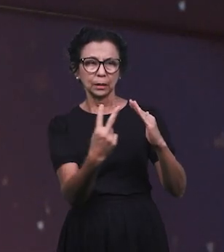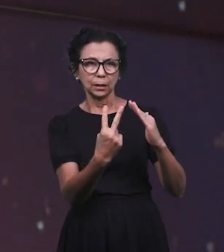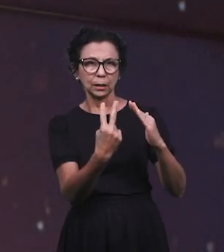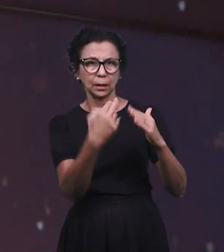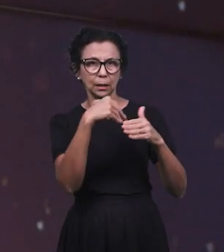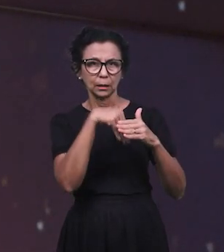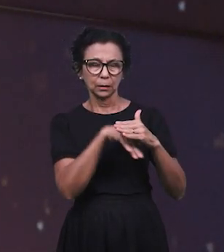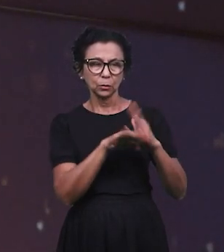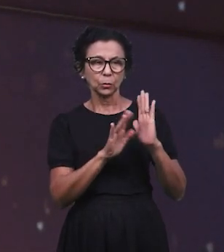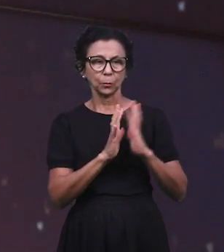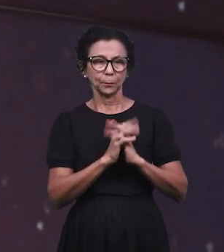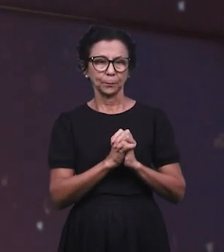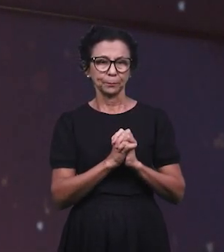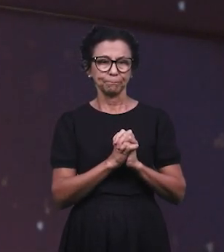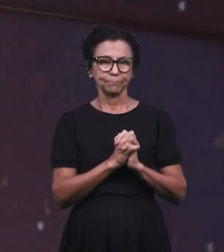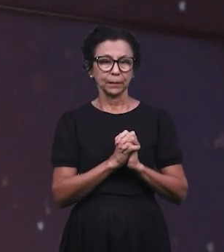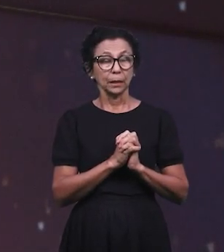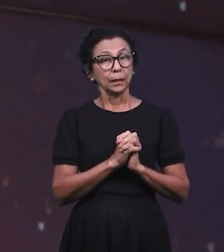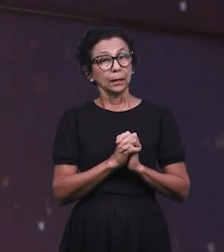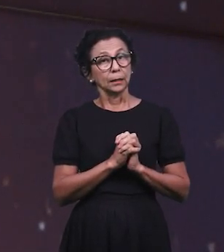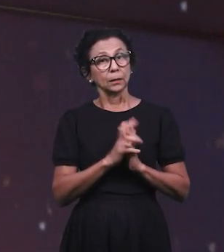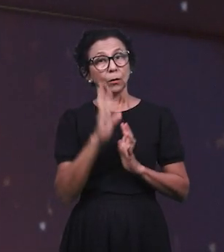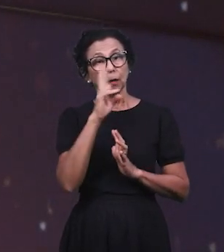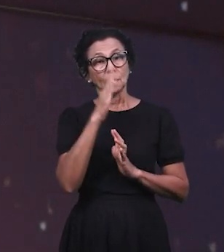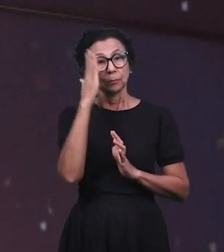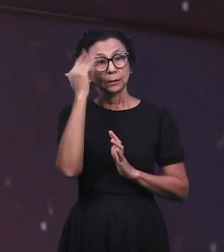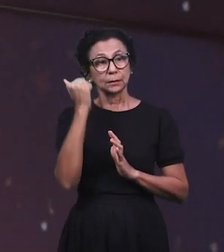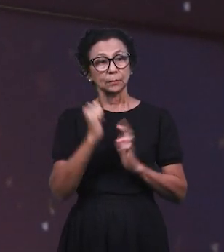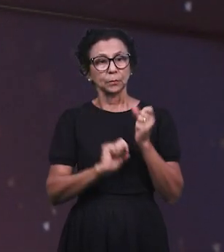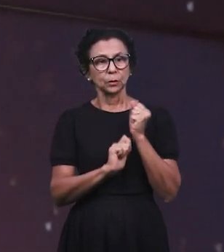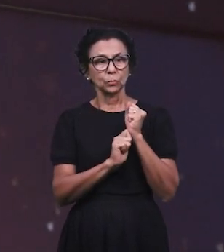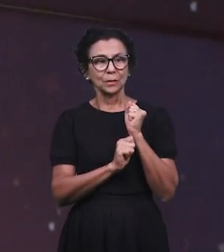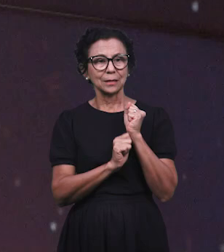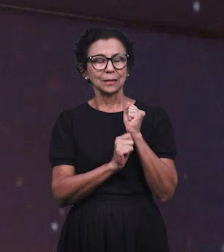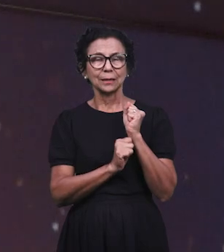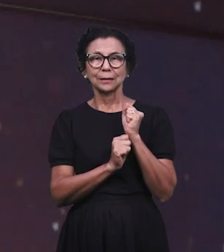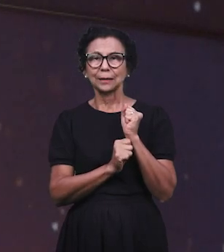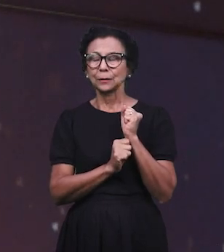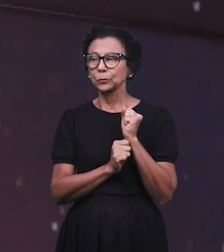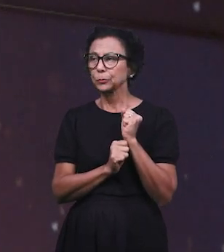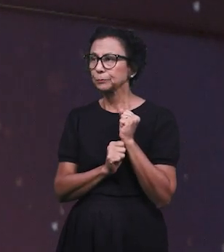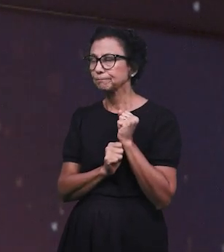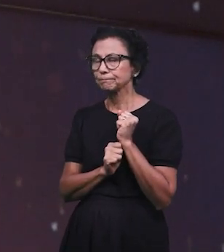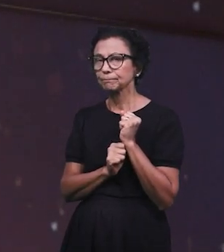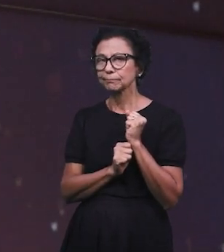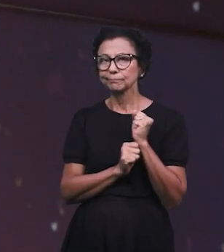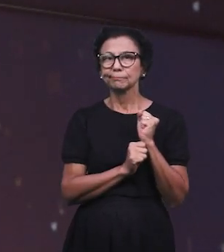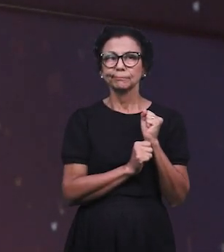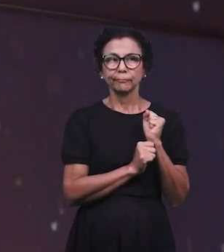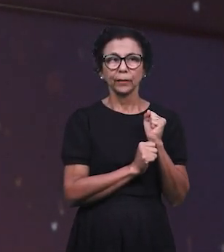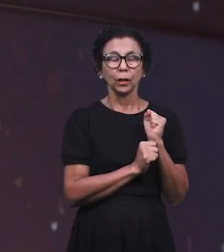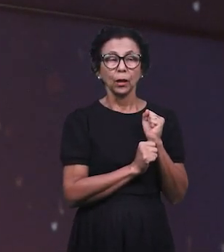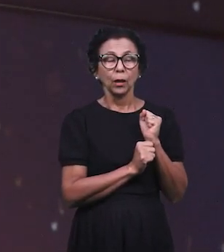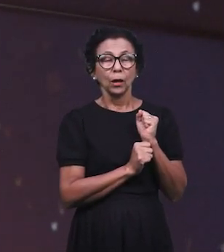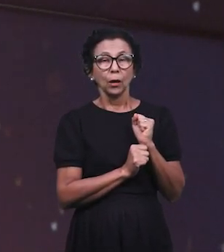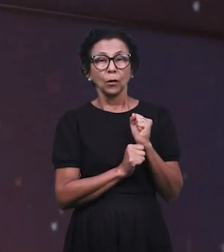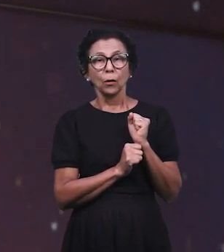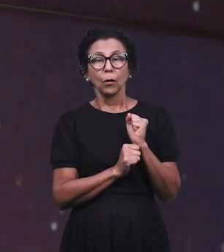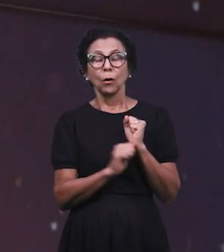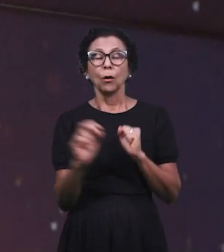família? Através do fio escarlate. Então, isso era um segredo que só a casa dela